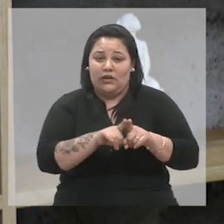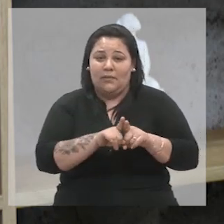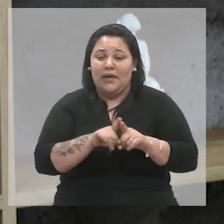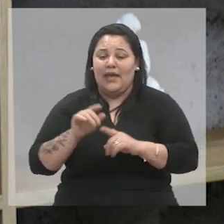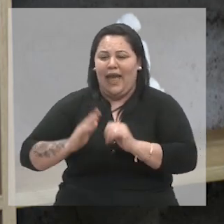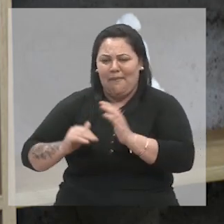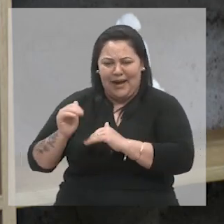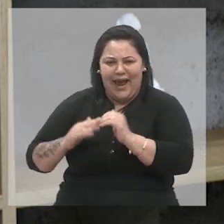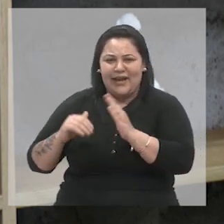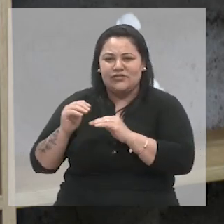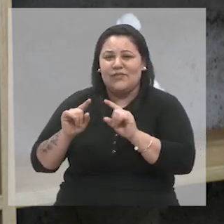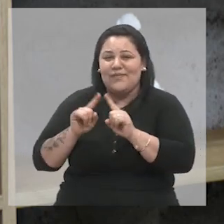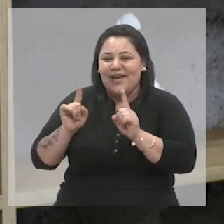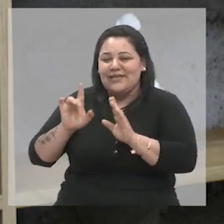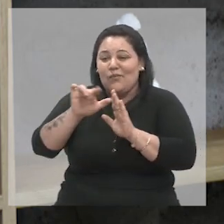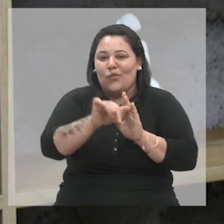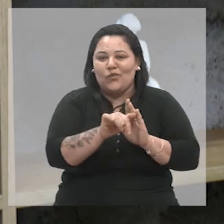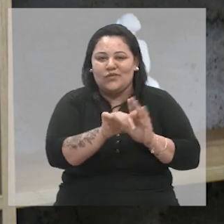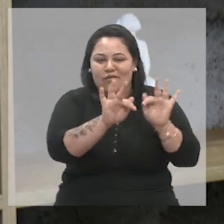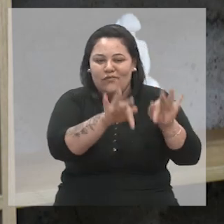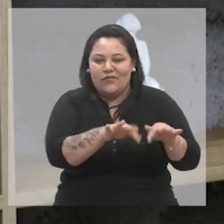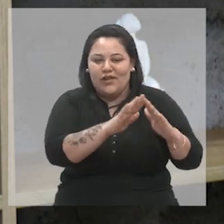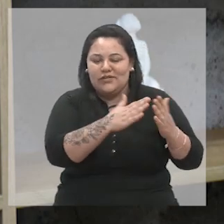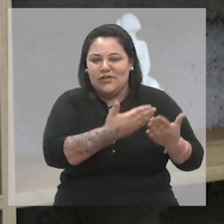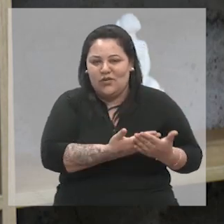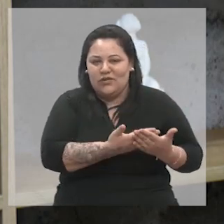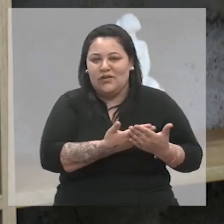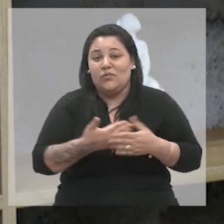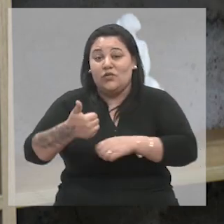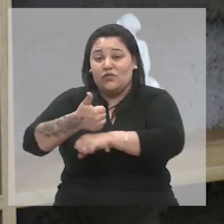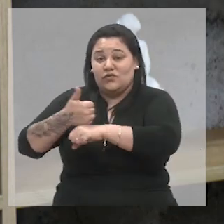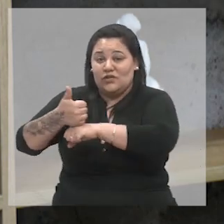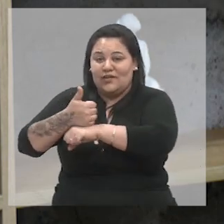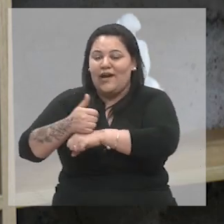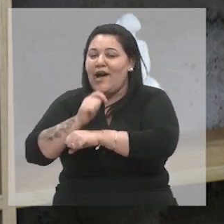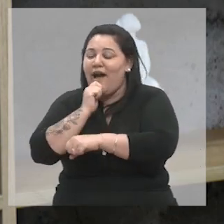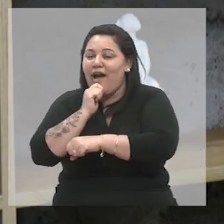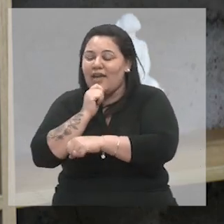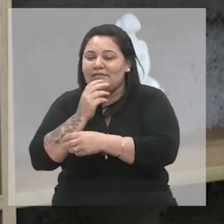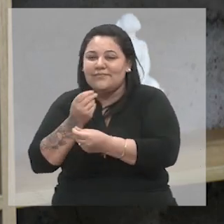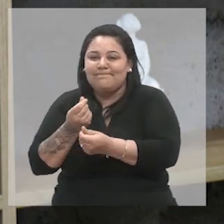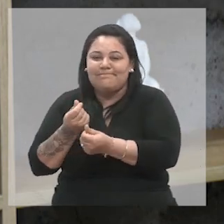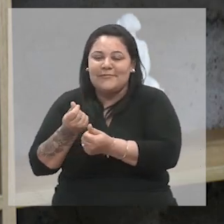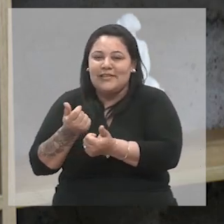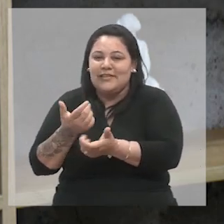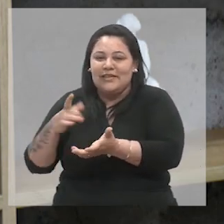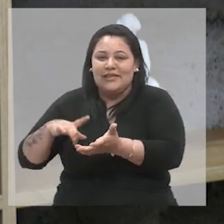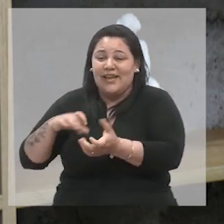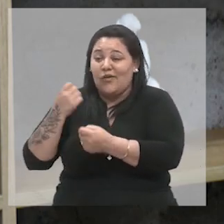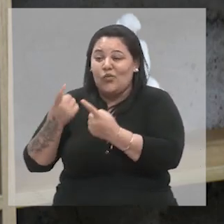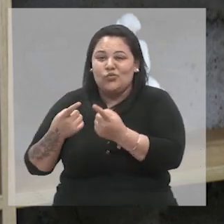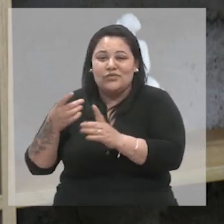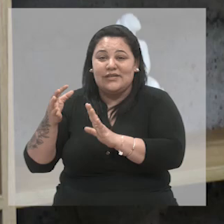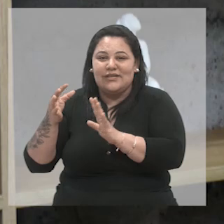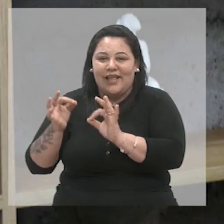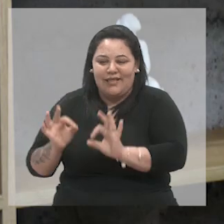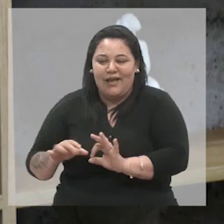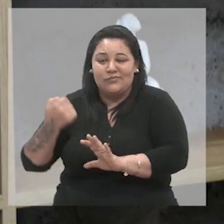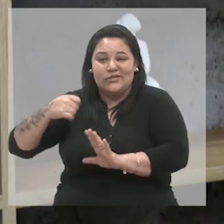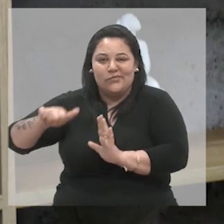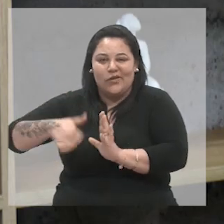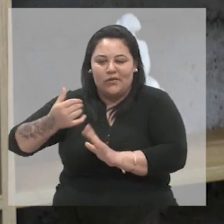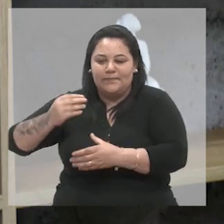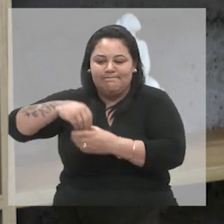né? Acaba praticando, mas depois da escola para a questão profissional, ainda tem algumas questões que tem